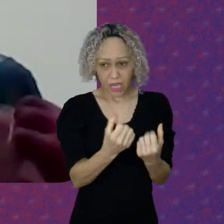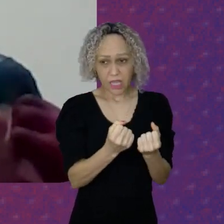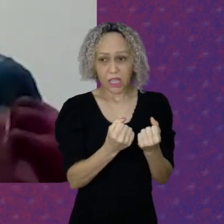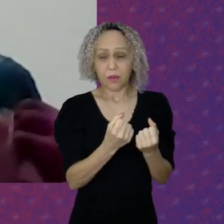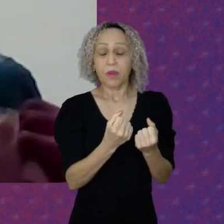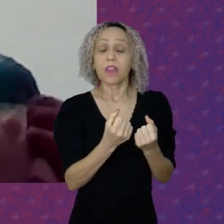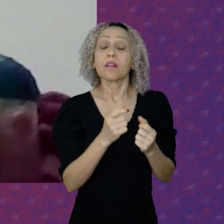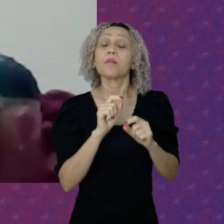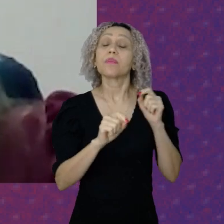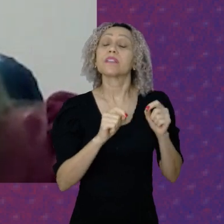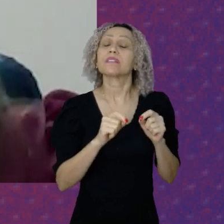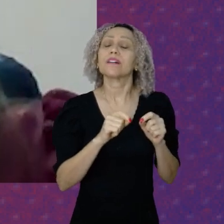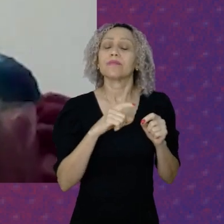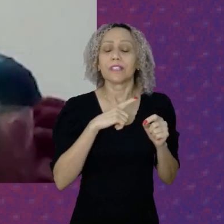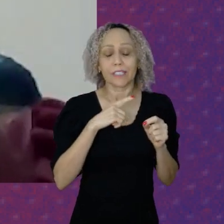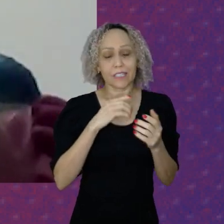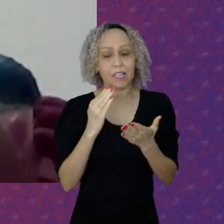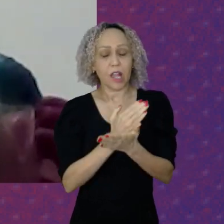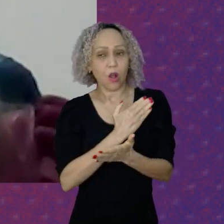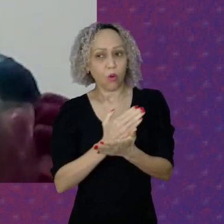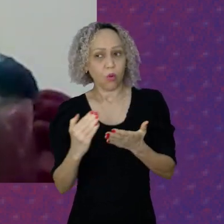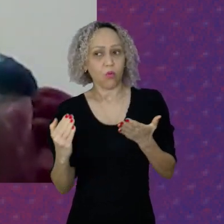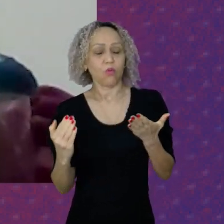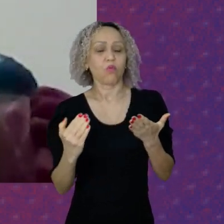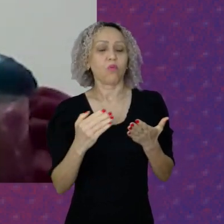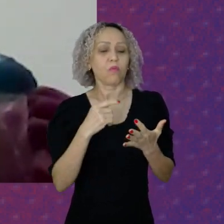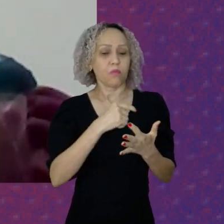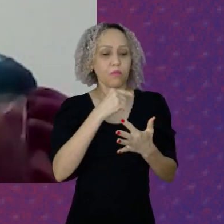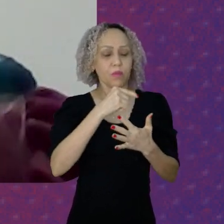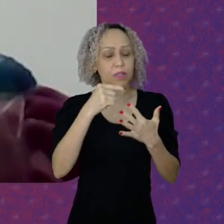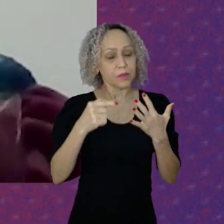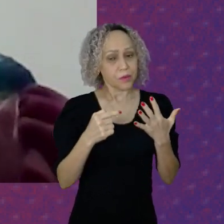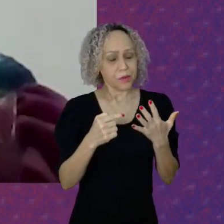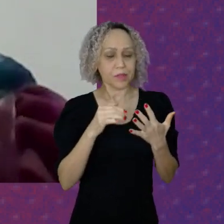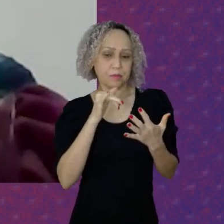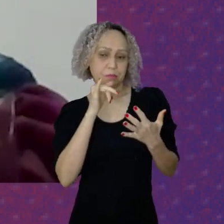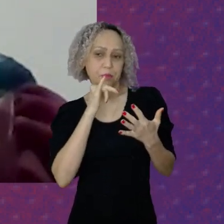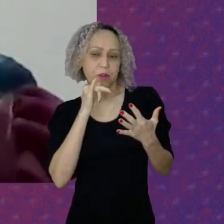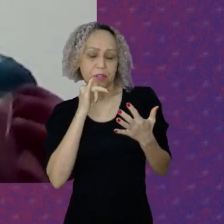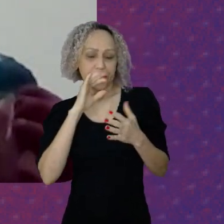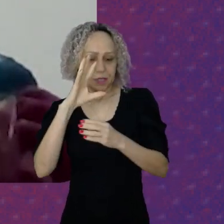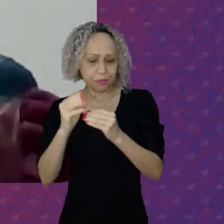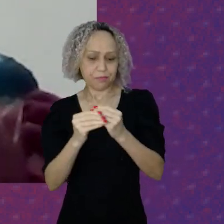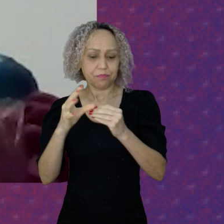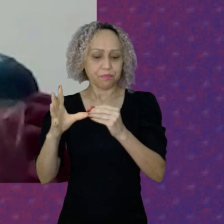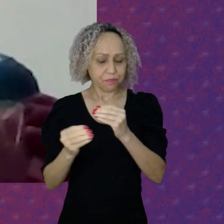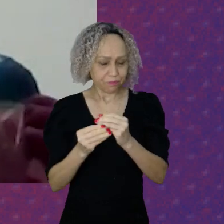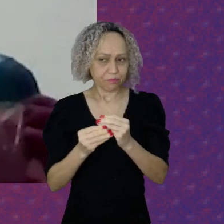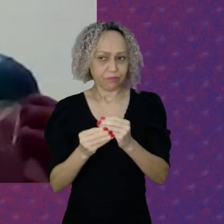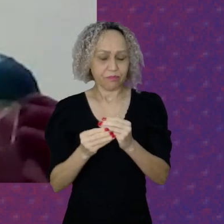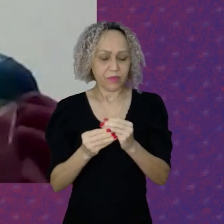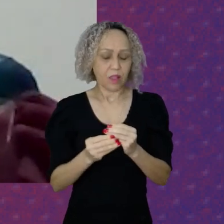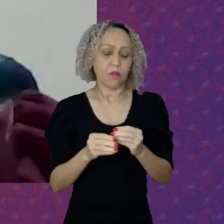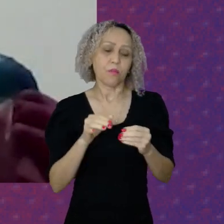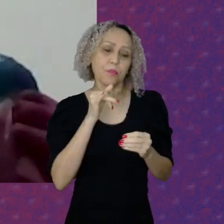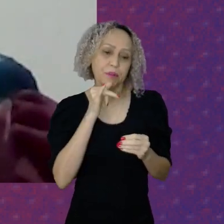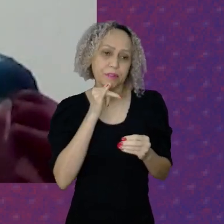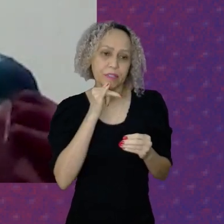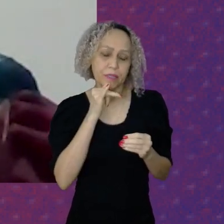condicionalidades, e isso me leva a buscar os serviços de saúde e de